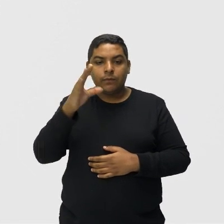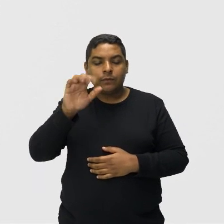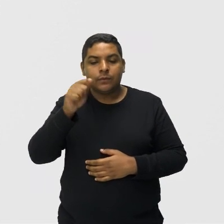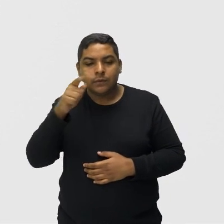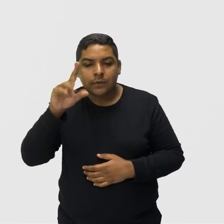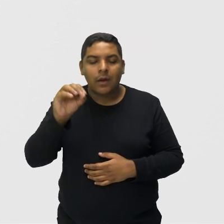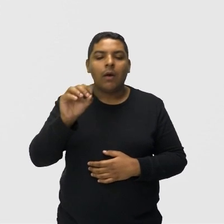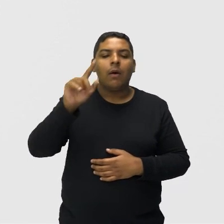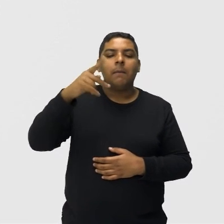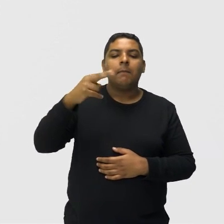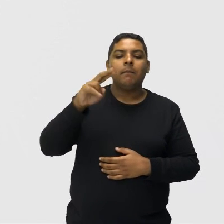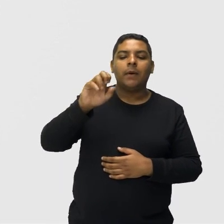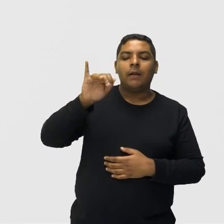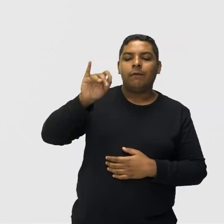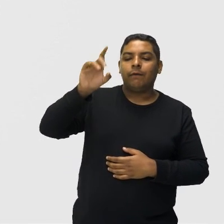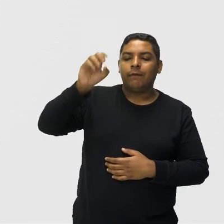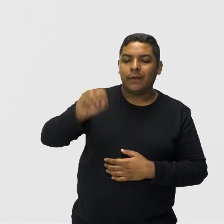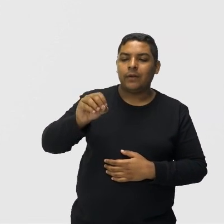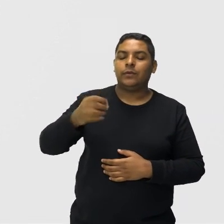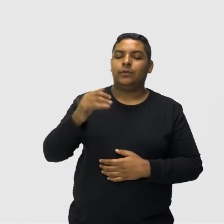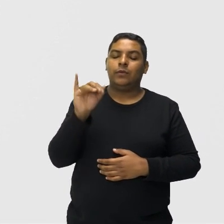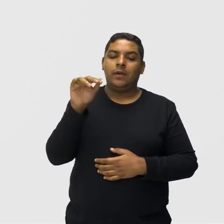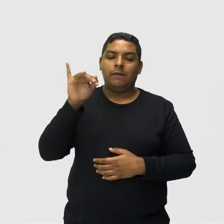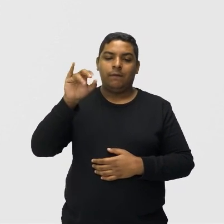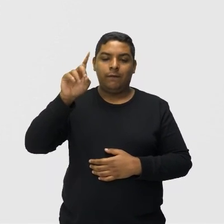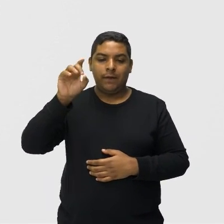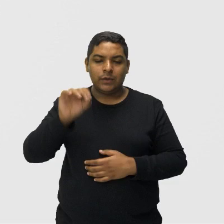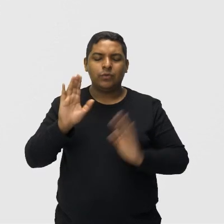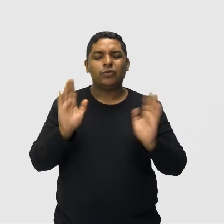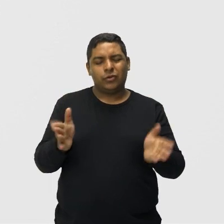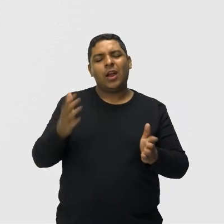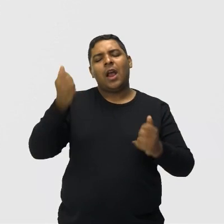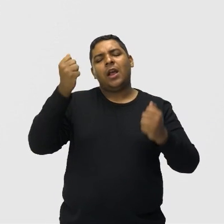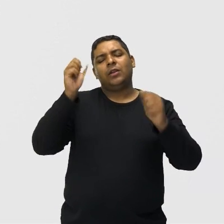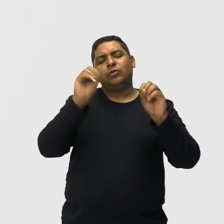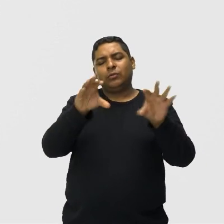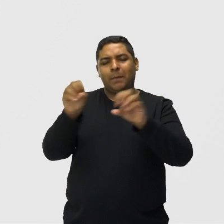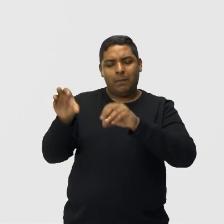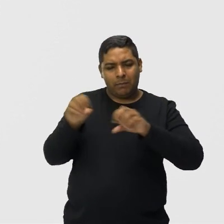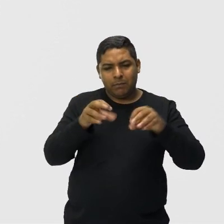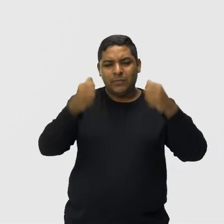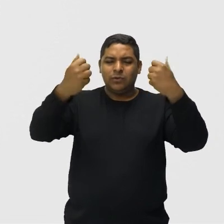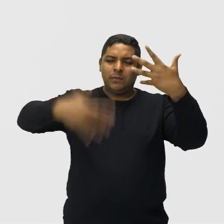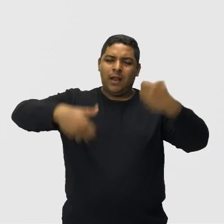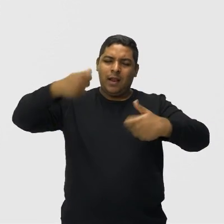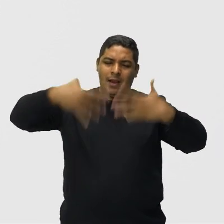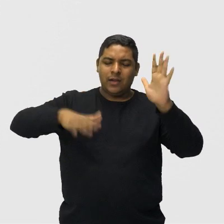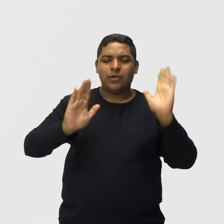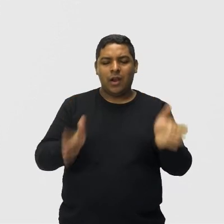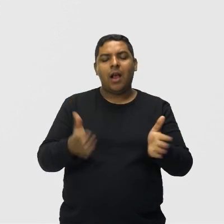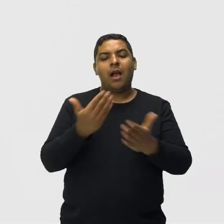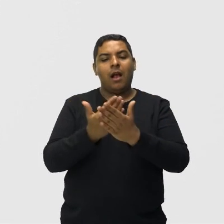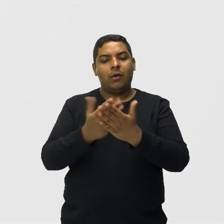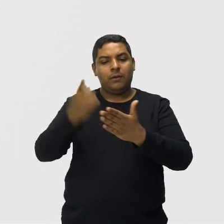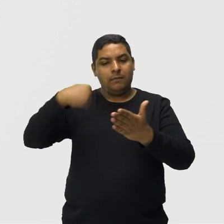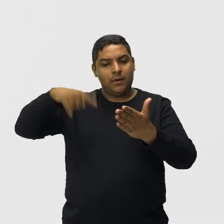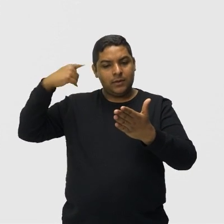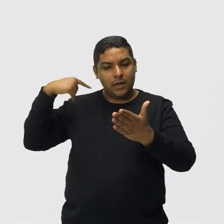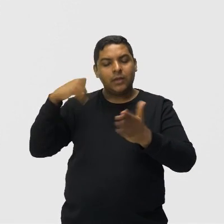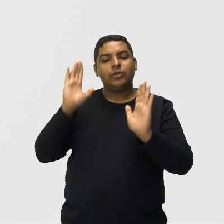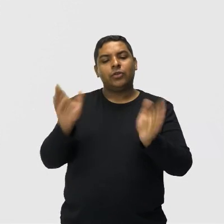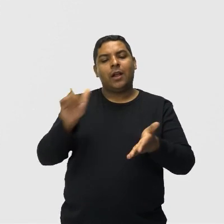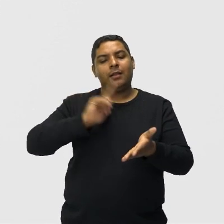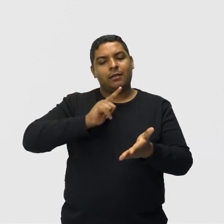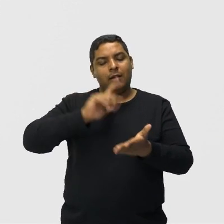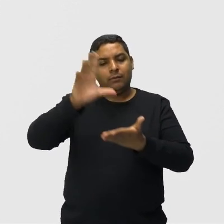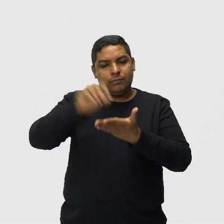parte de prefixo, né, de infixo, a gente já trabalhou em outras aulas, então você já tem anotadinho aí, tenho certeza, no seu